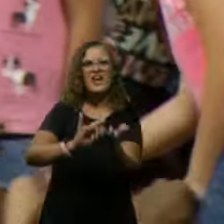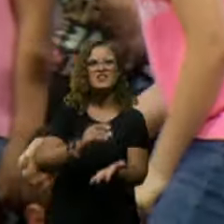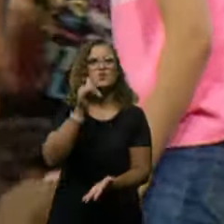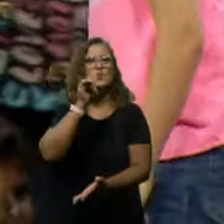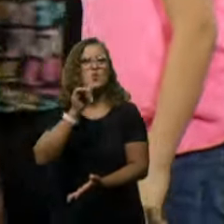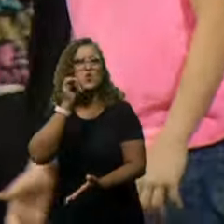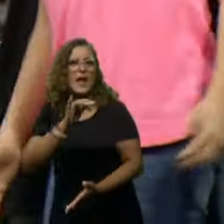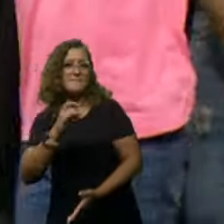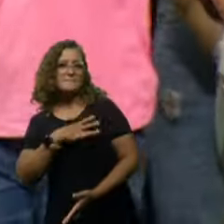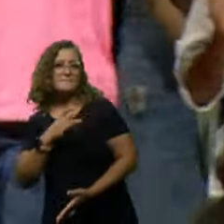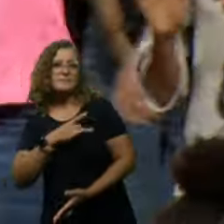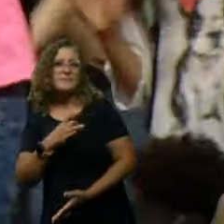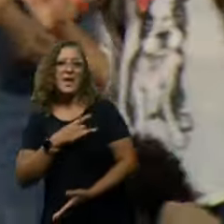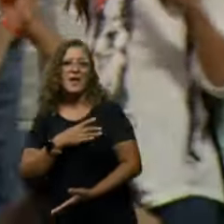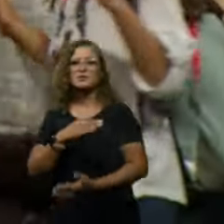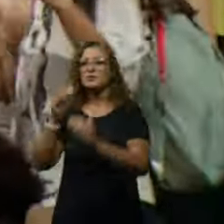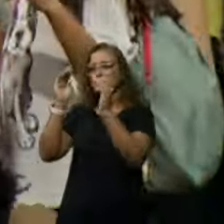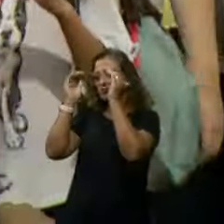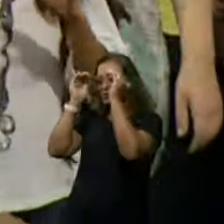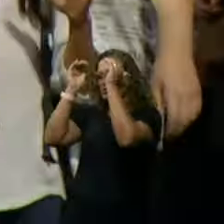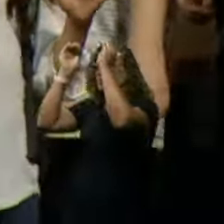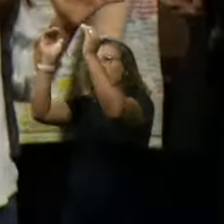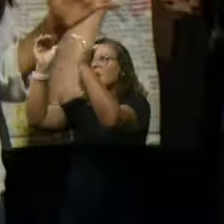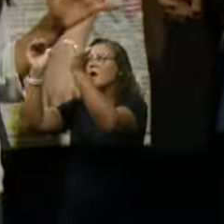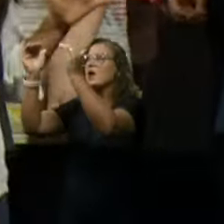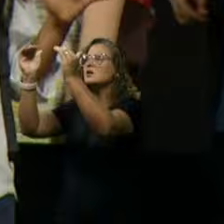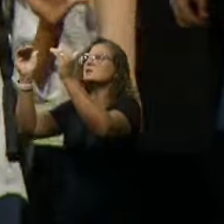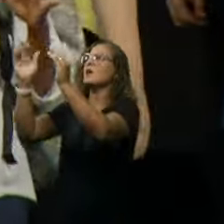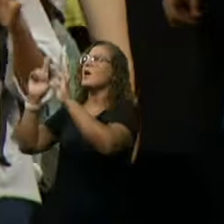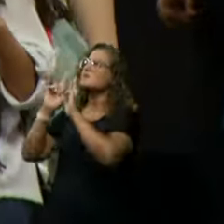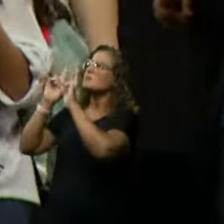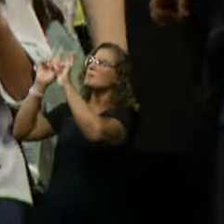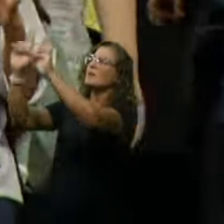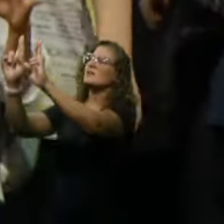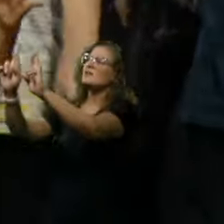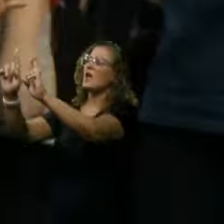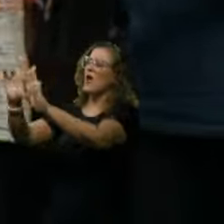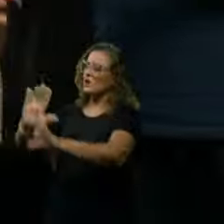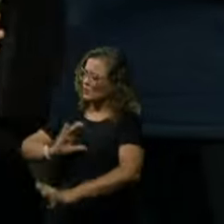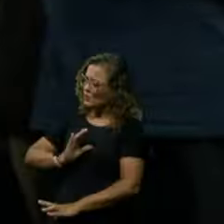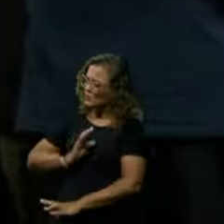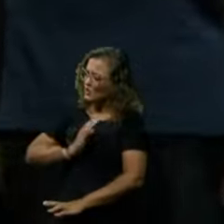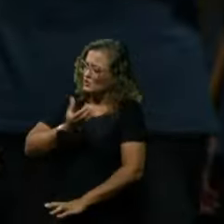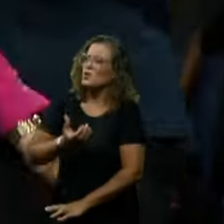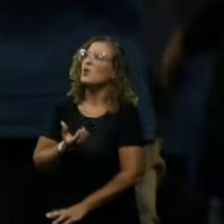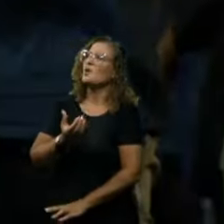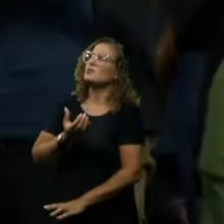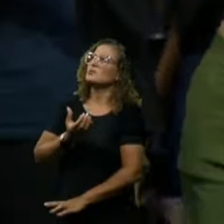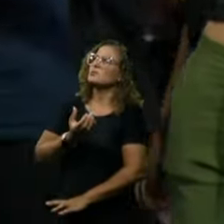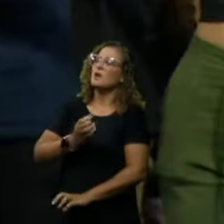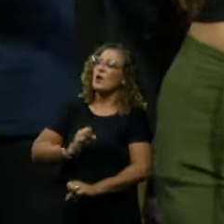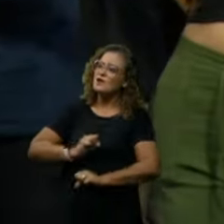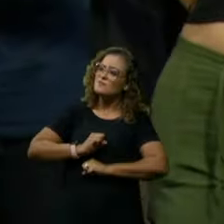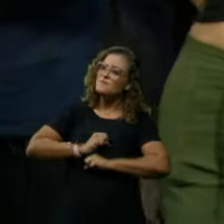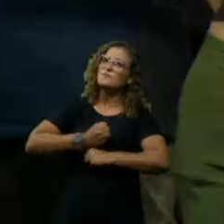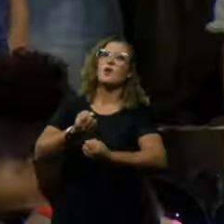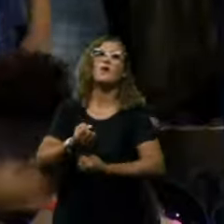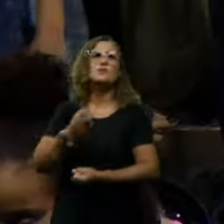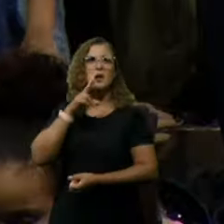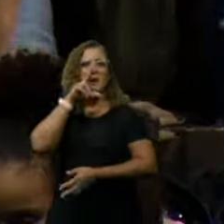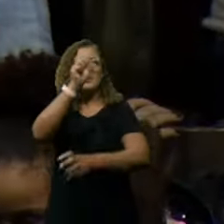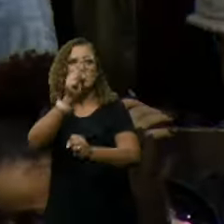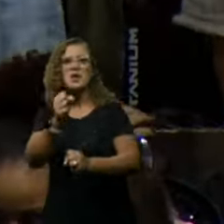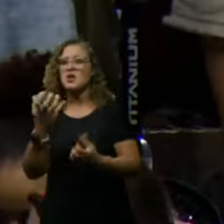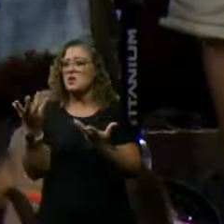não tem medo de as pessoas minha tela a boa obra corajosos e valorosos gente que não me espera